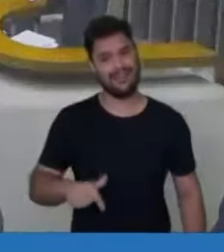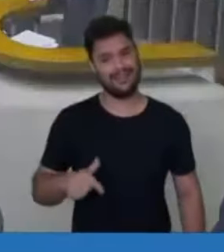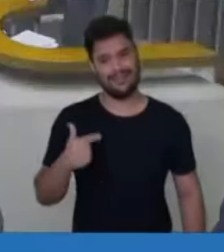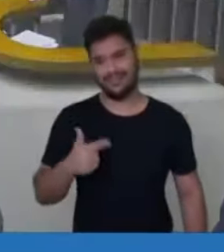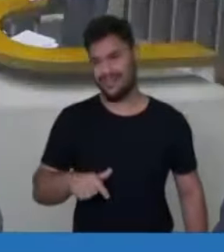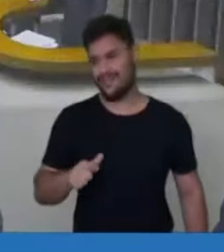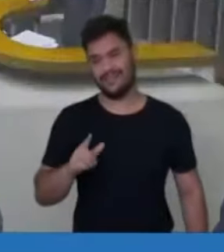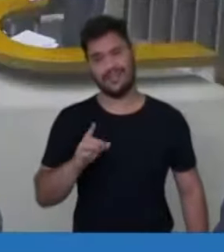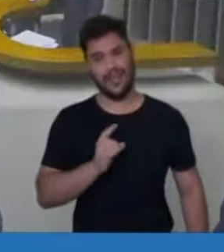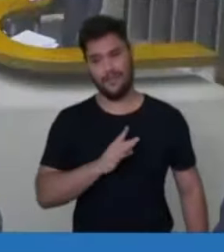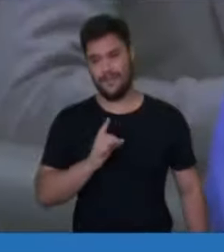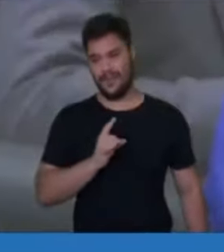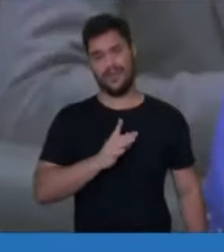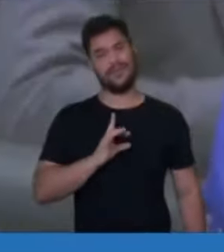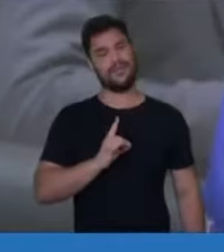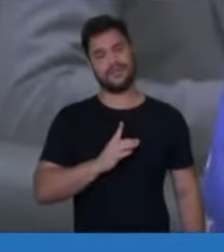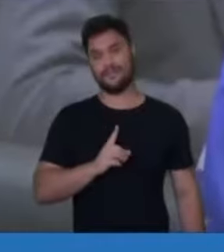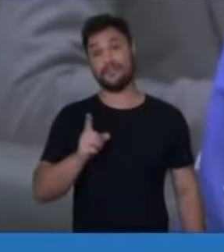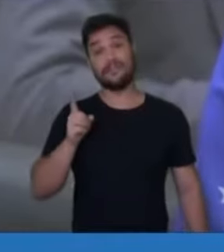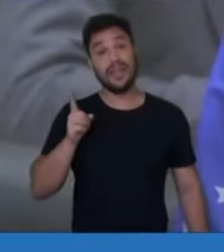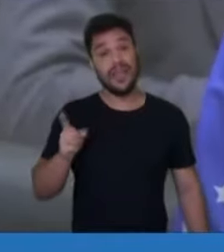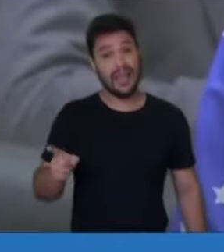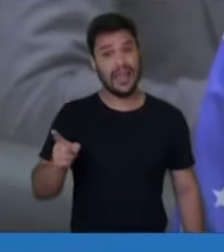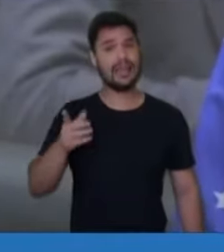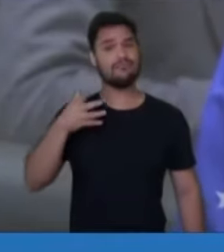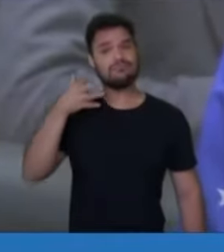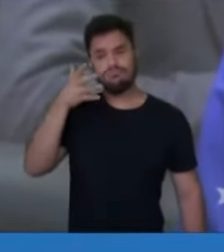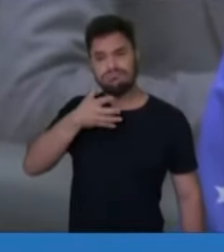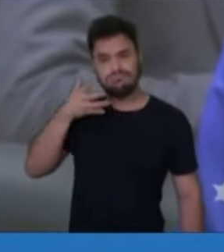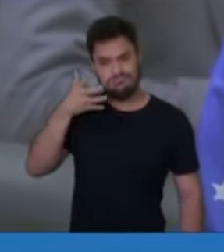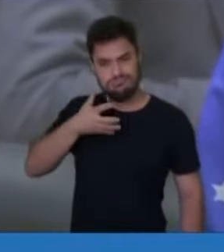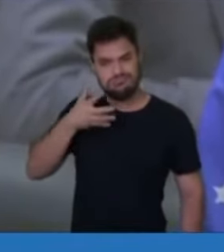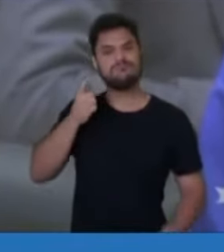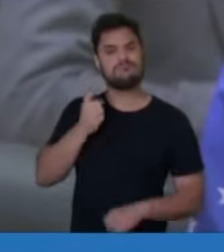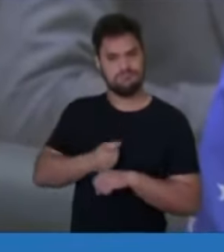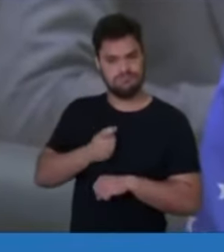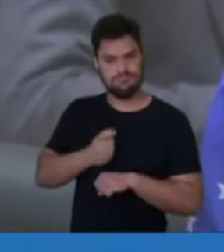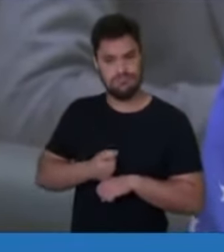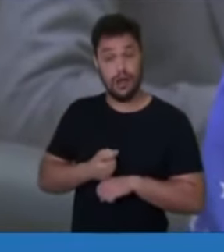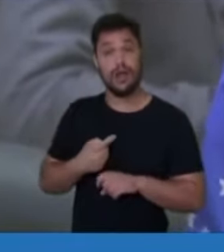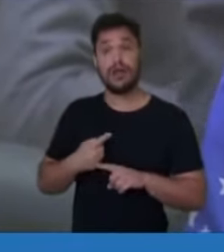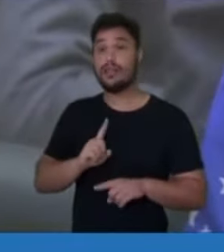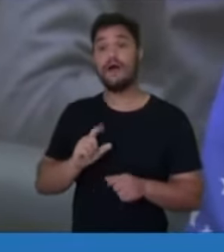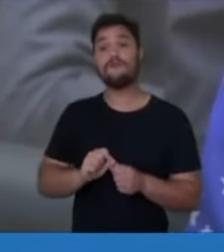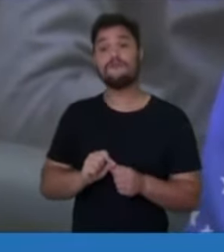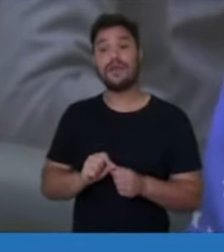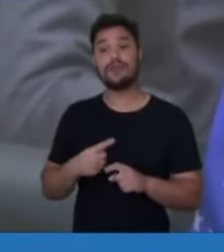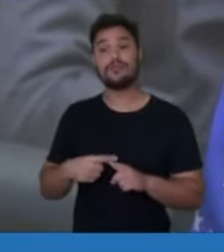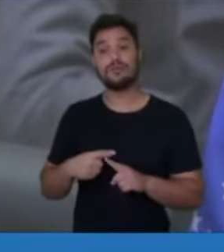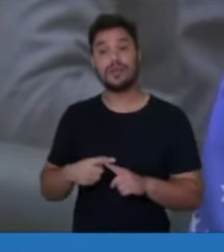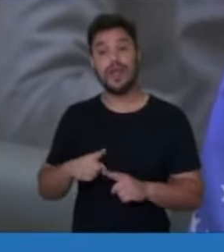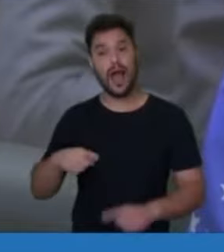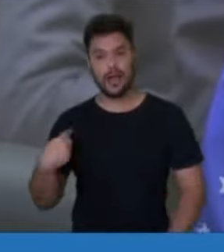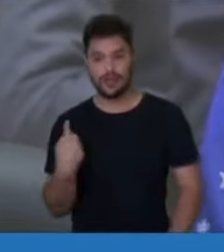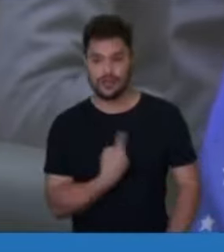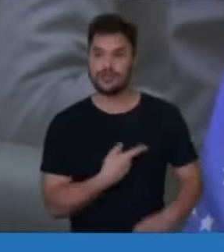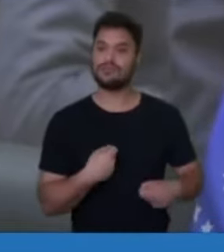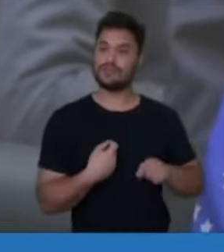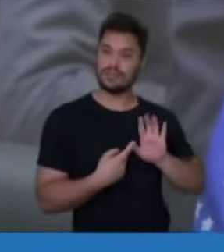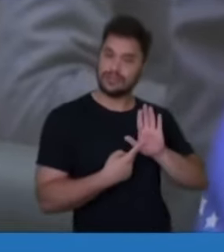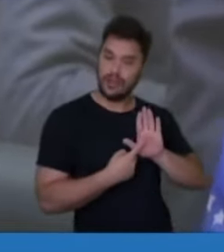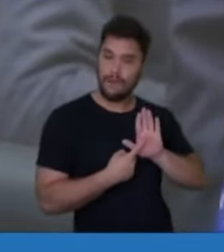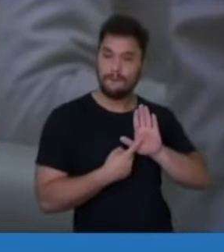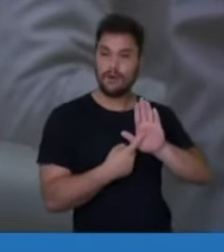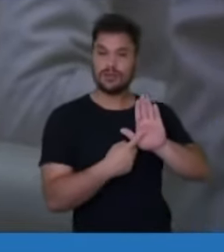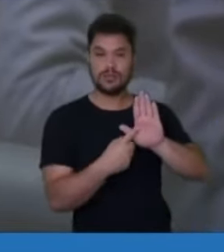palavra medo. Ele não fez um discurso contundente porque era para nós mostrarmos e demonstrarmos